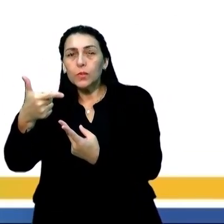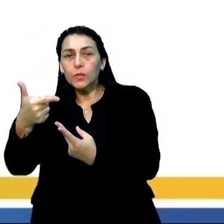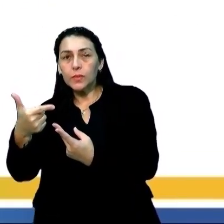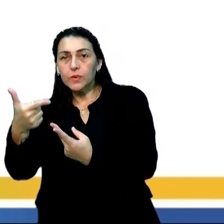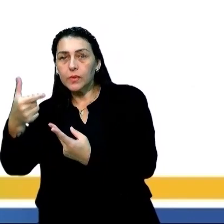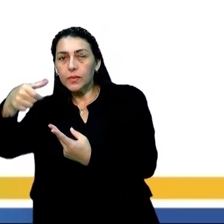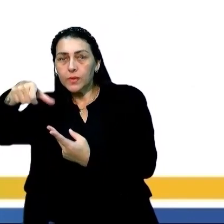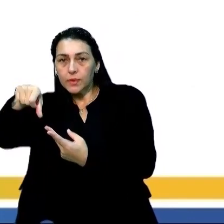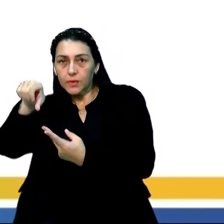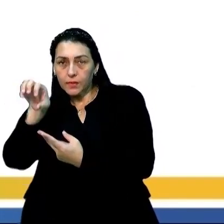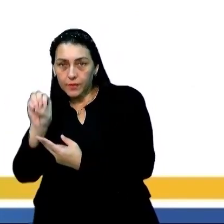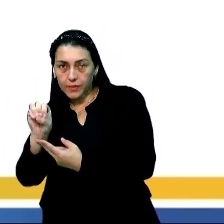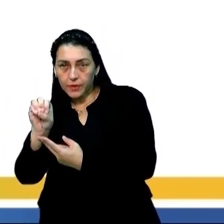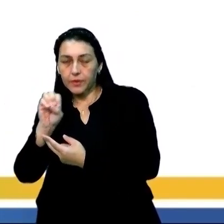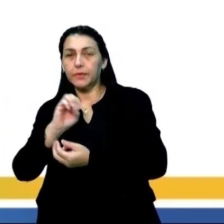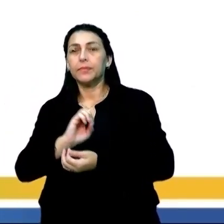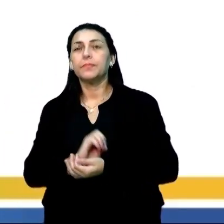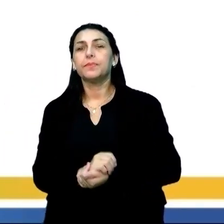1.290.